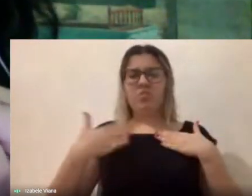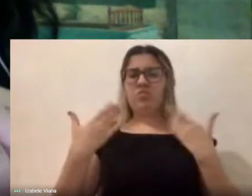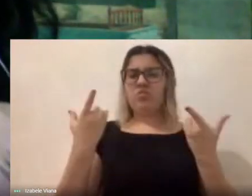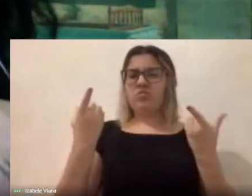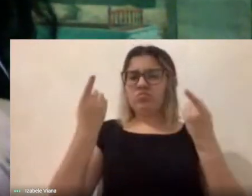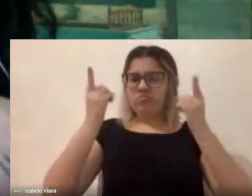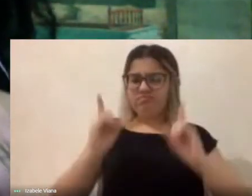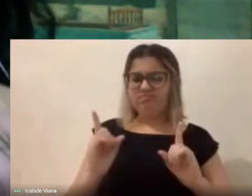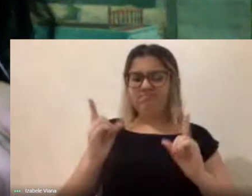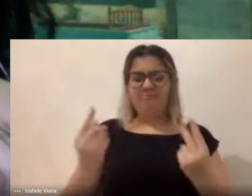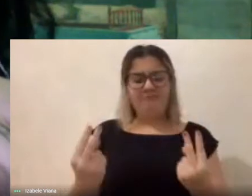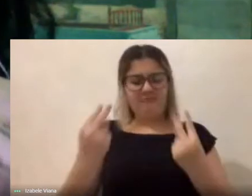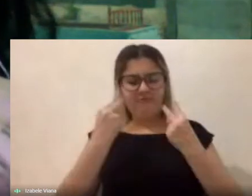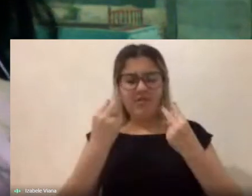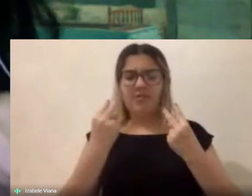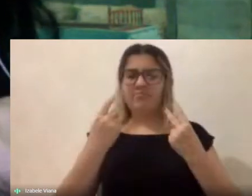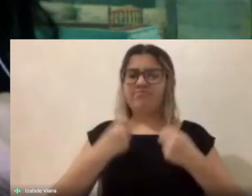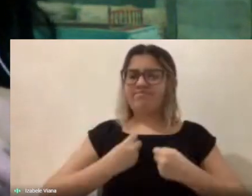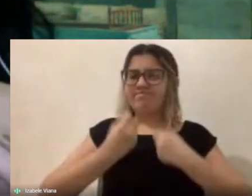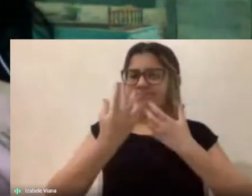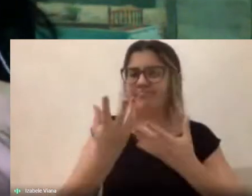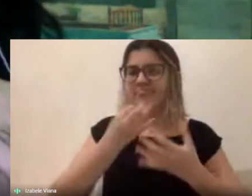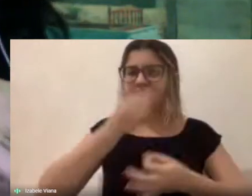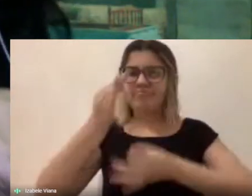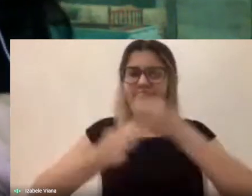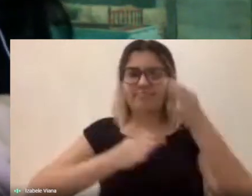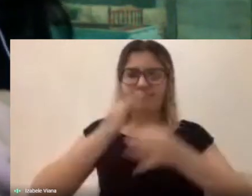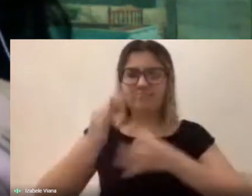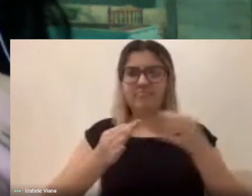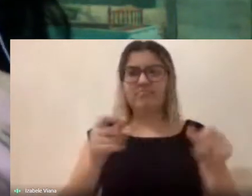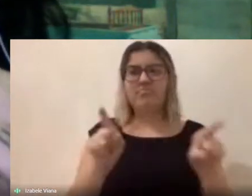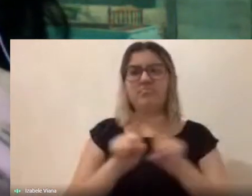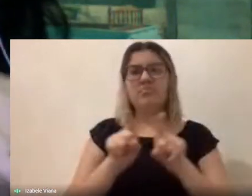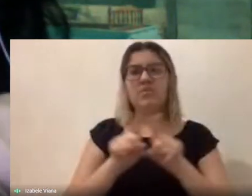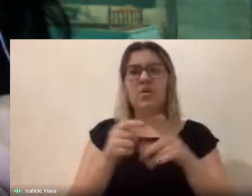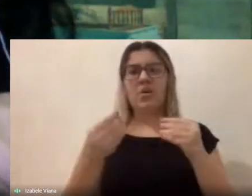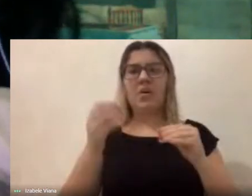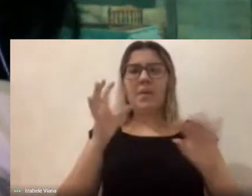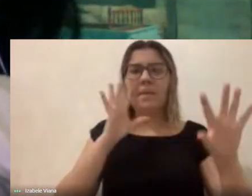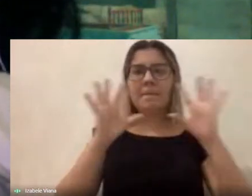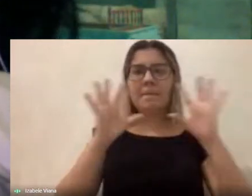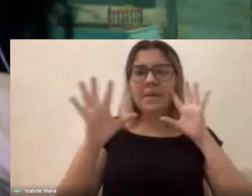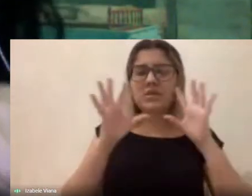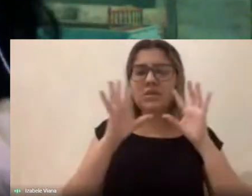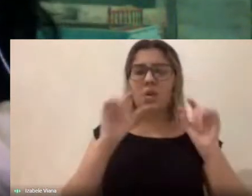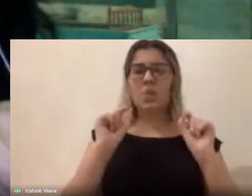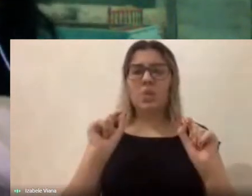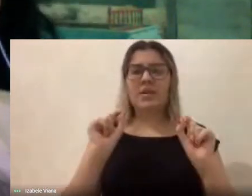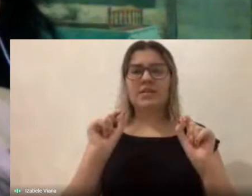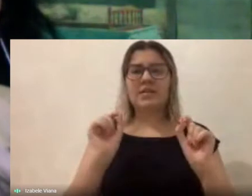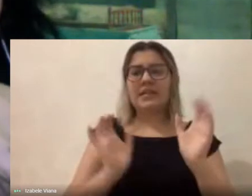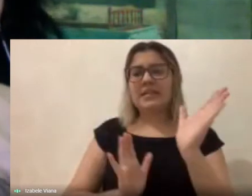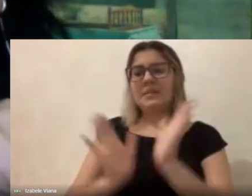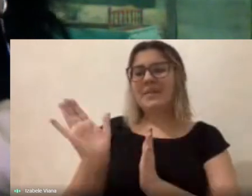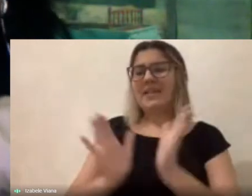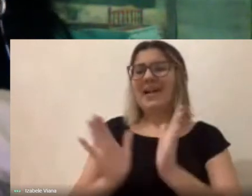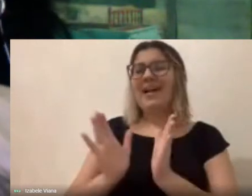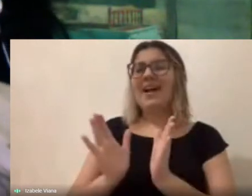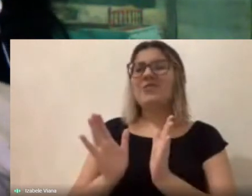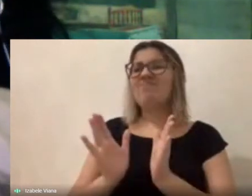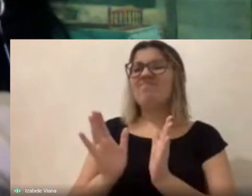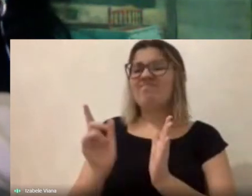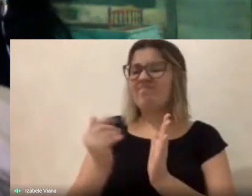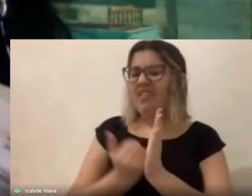e muito pensando para além da acessibilidade, né? Para além até mesmo dessa